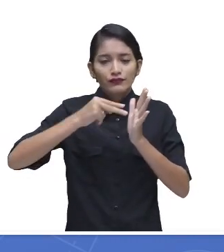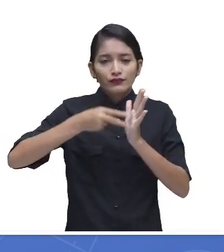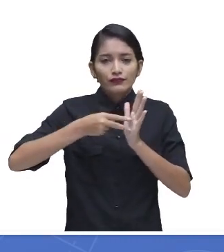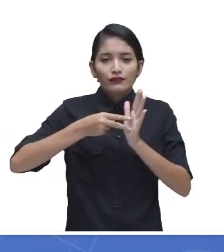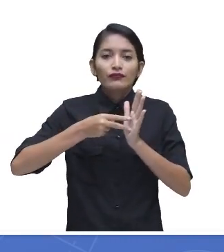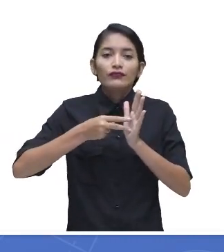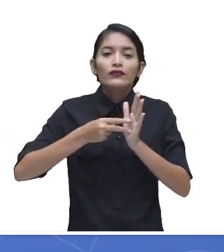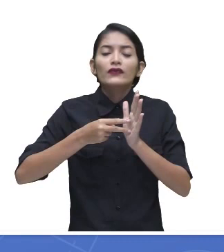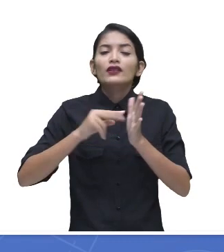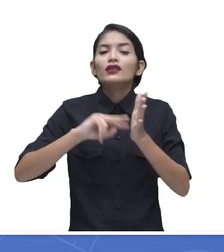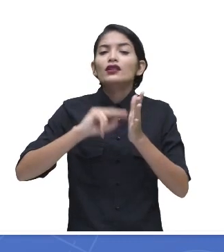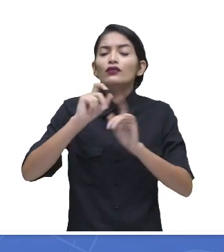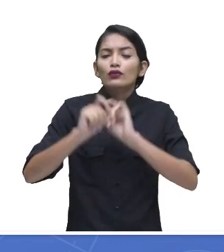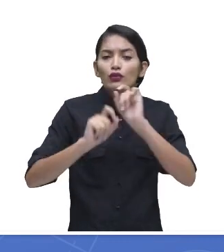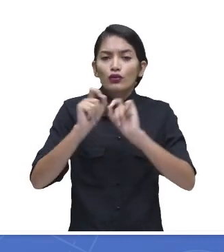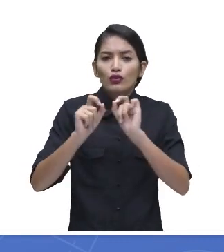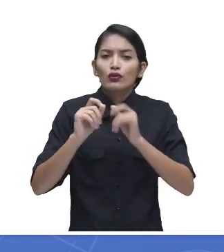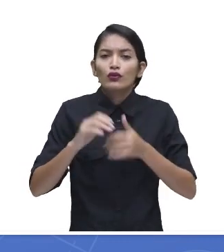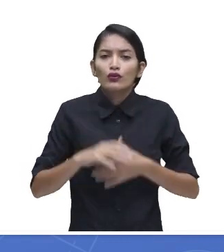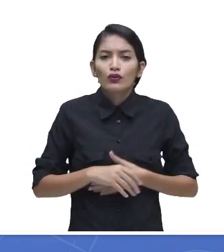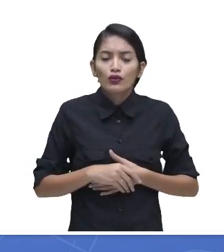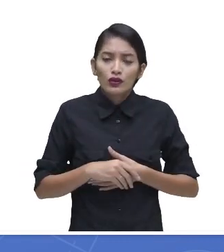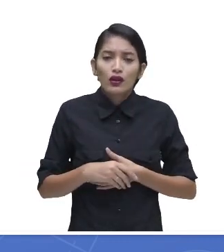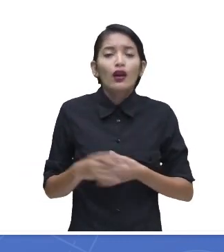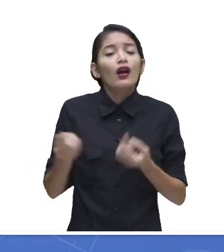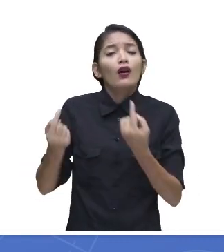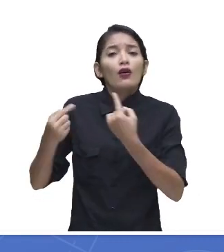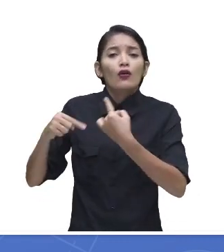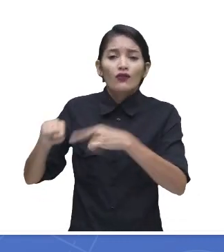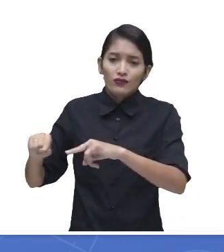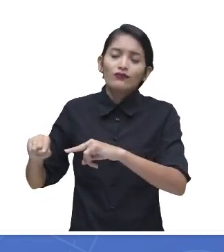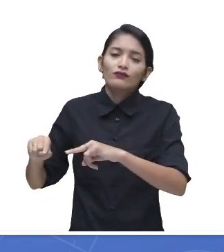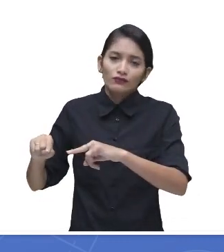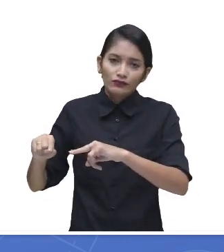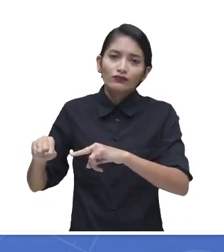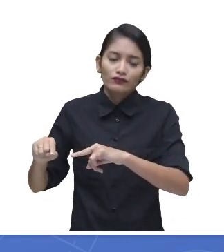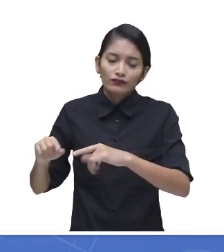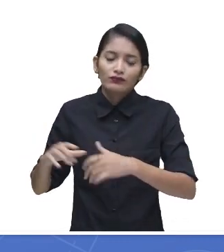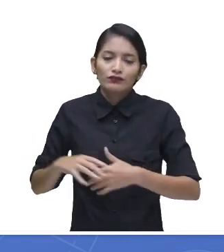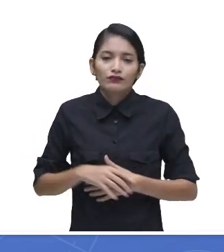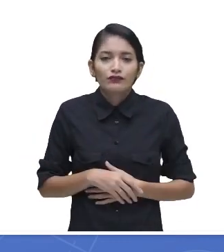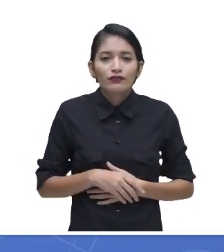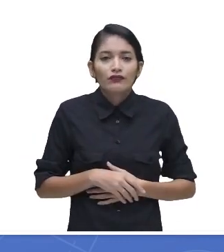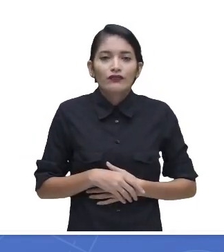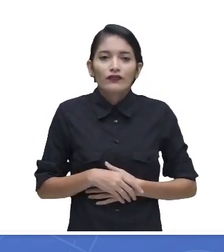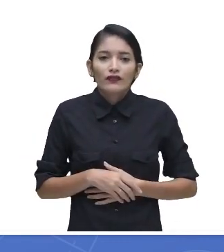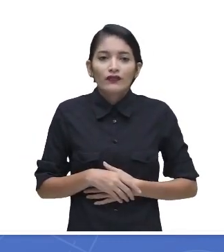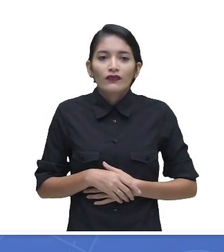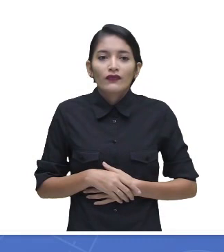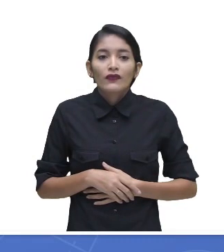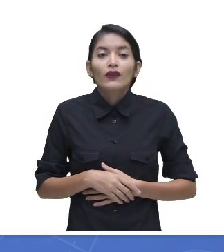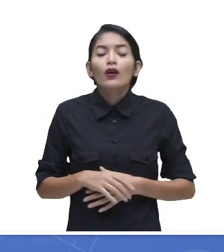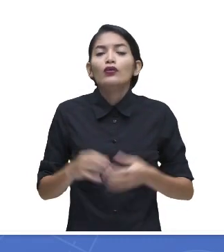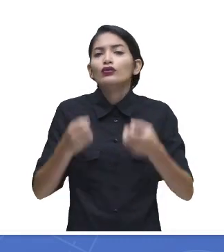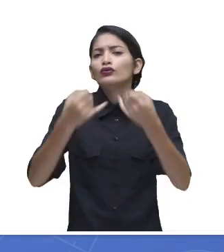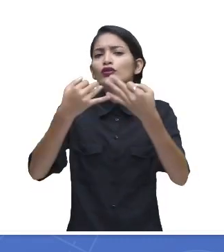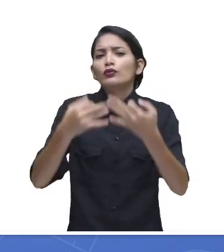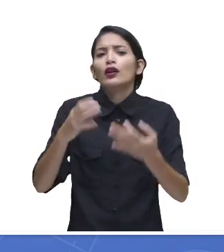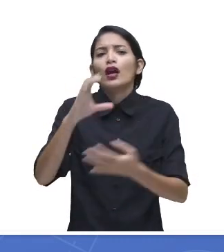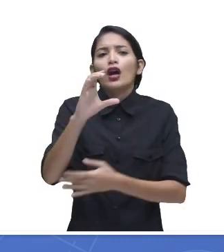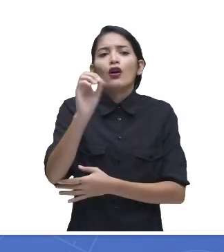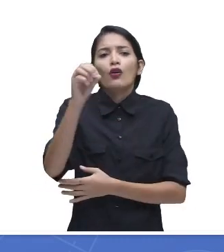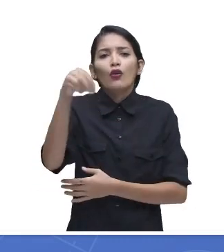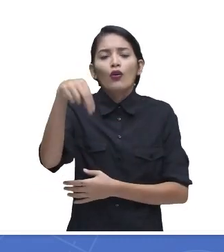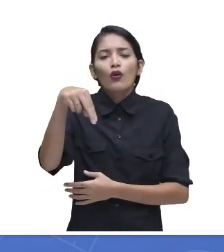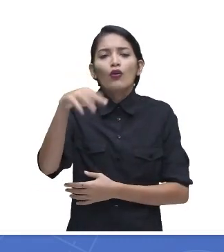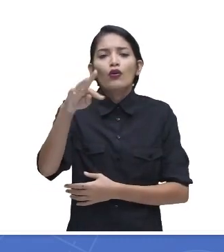é o quê? A contraposição. Vejam bem, quando fala de contraposição, nós